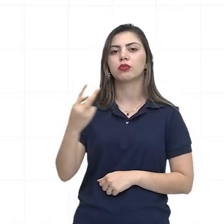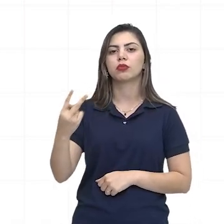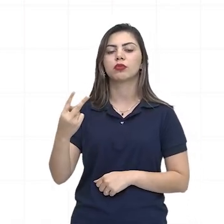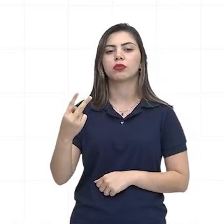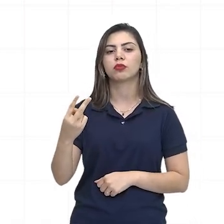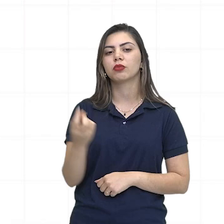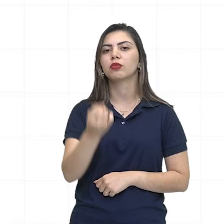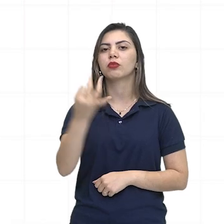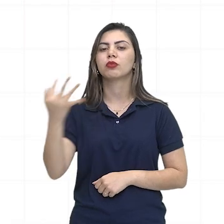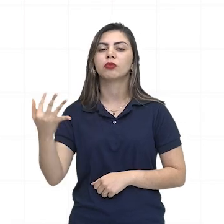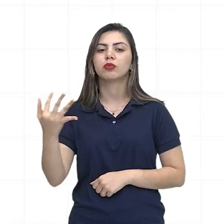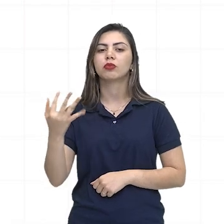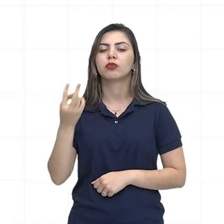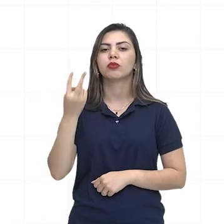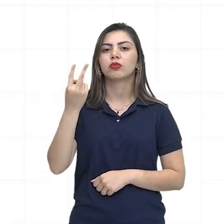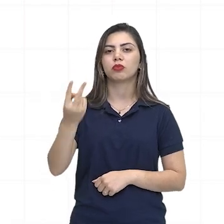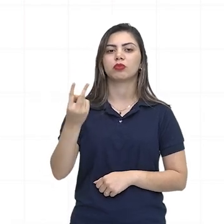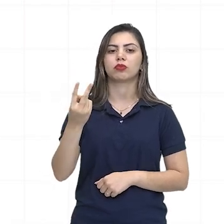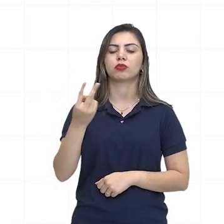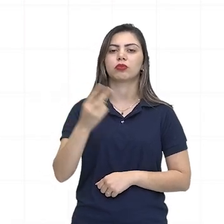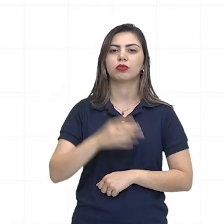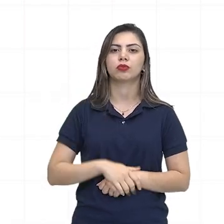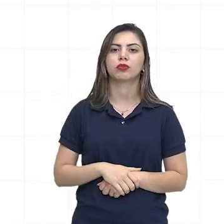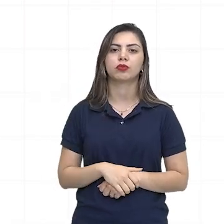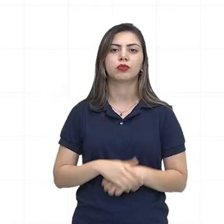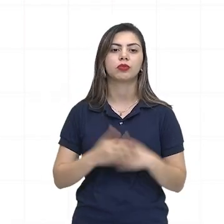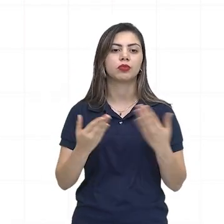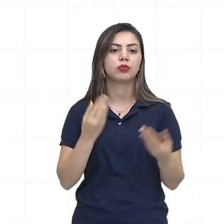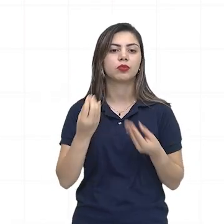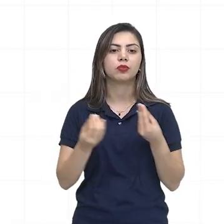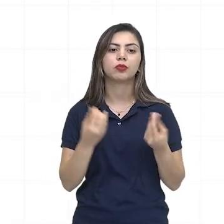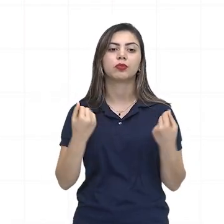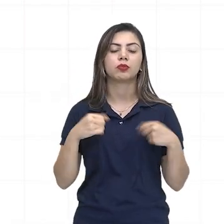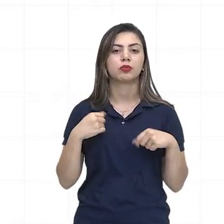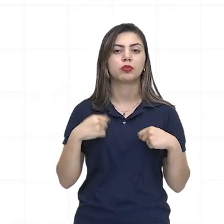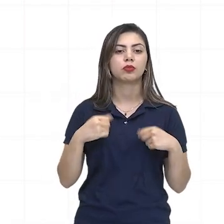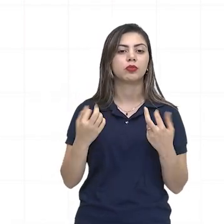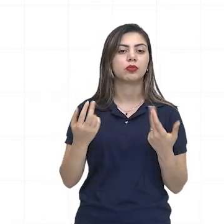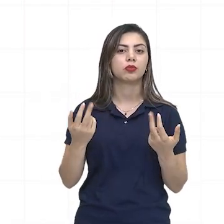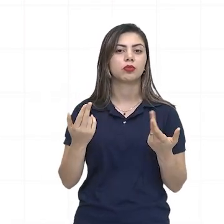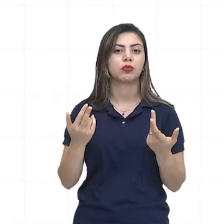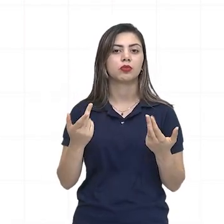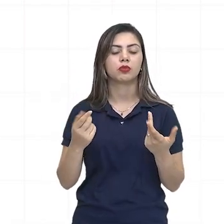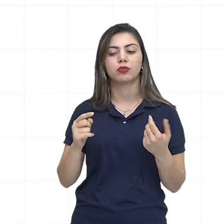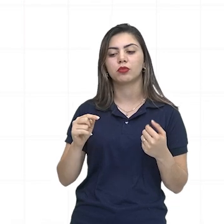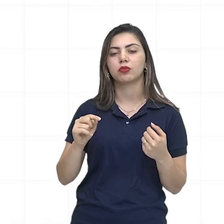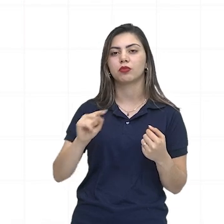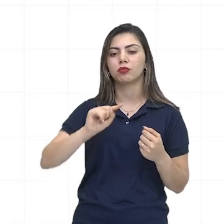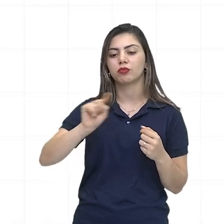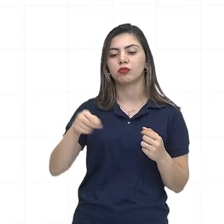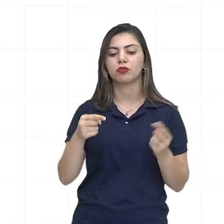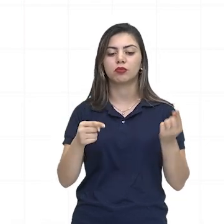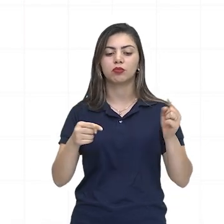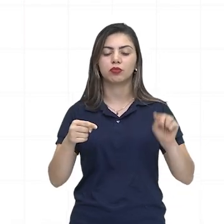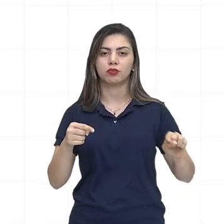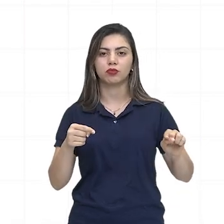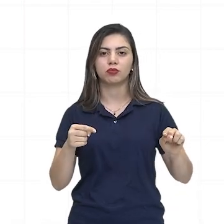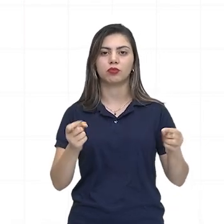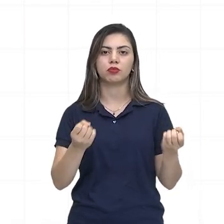tem duas casas decimais. Então, a gente sempre iguala para a maior quantidade de casa. Então,